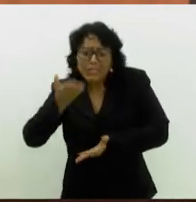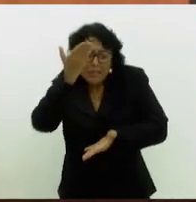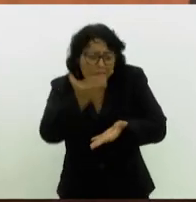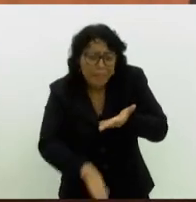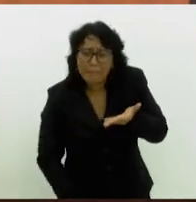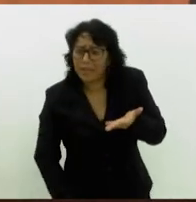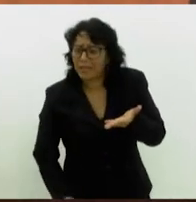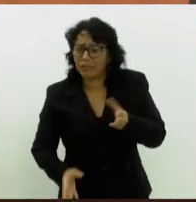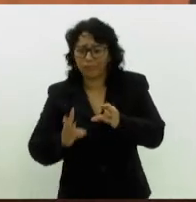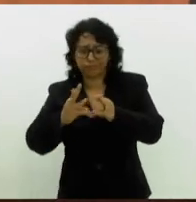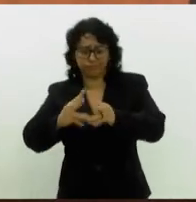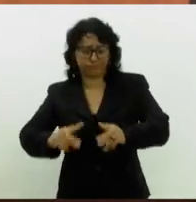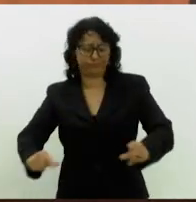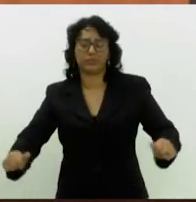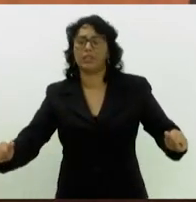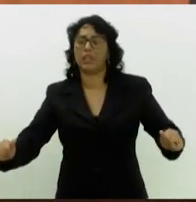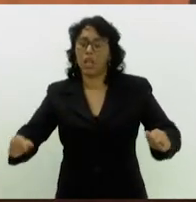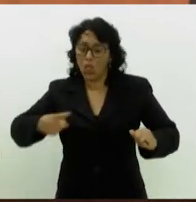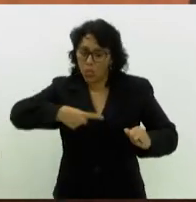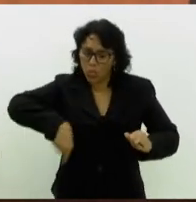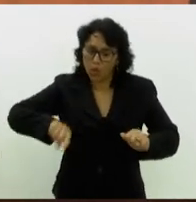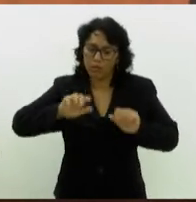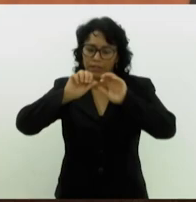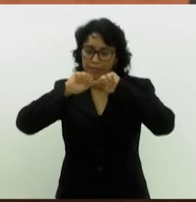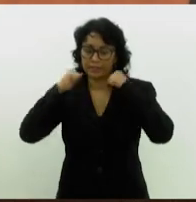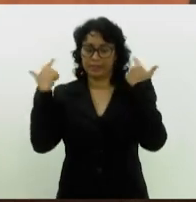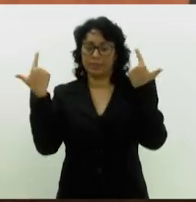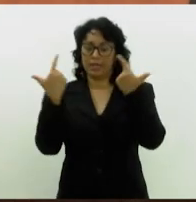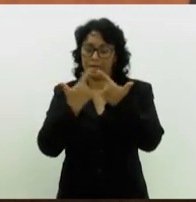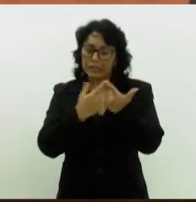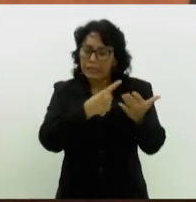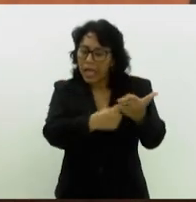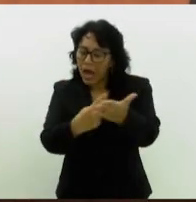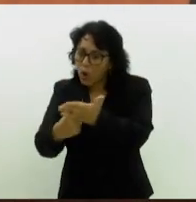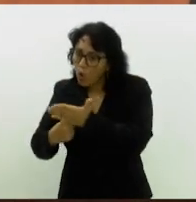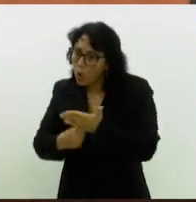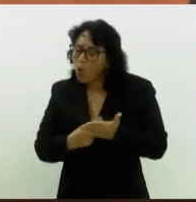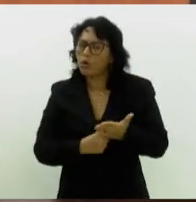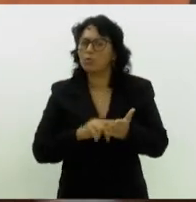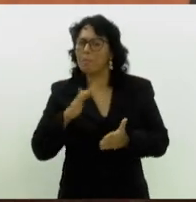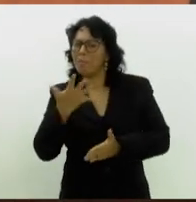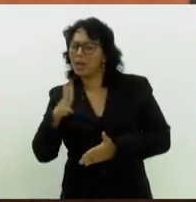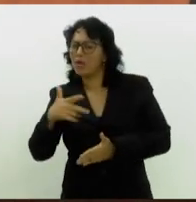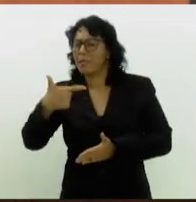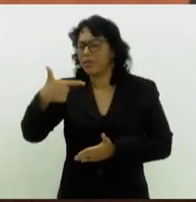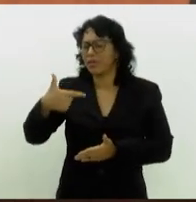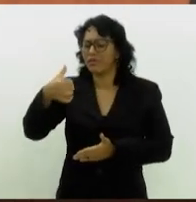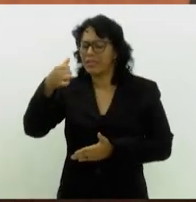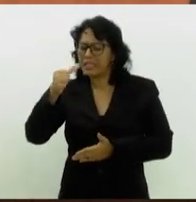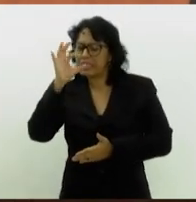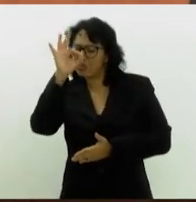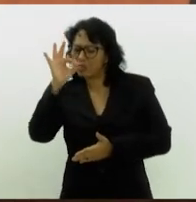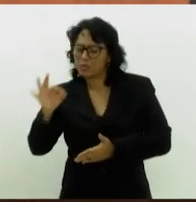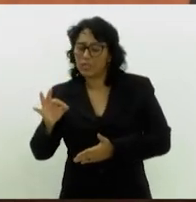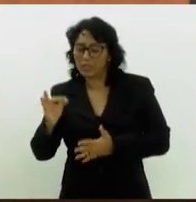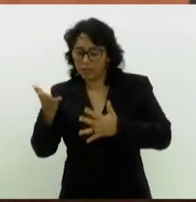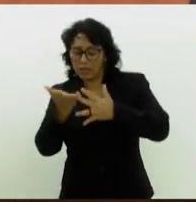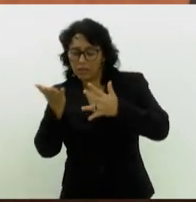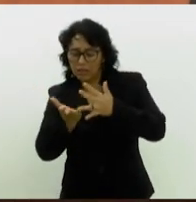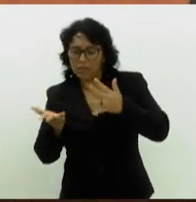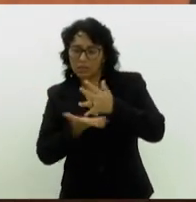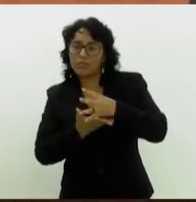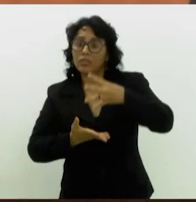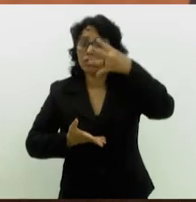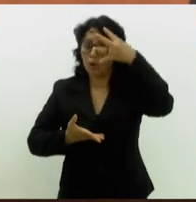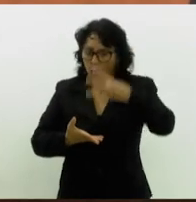acordo aqui na Assembleia recortou essas perdas ao redor de 26% dividindo em quatro vezes a primeira